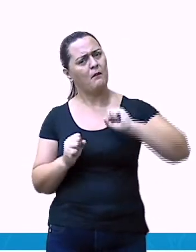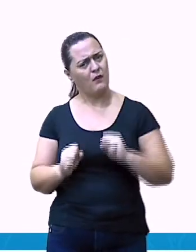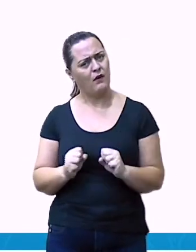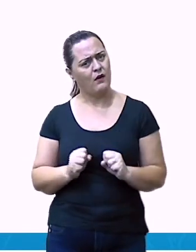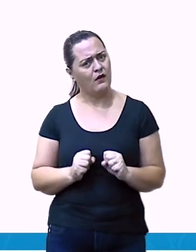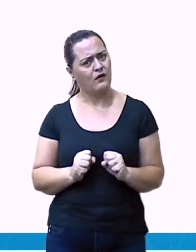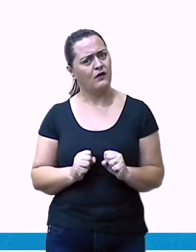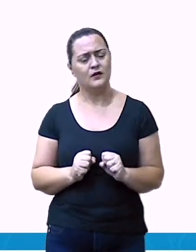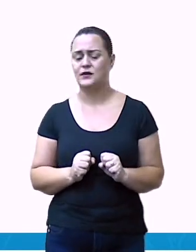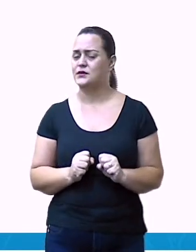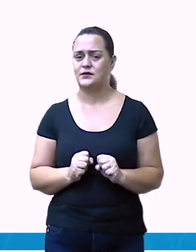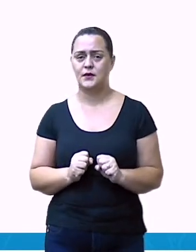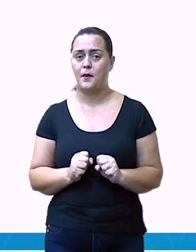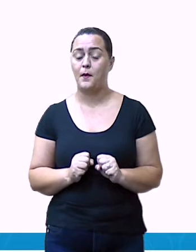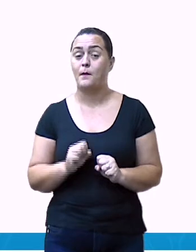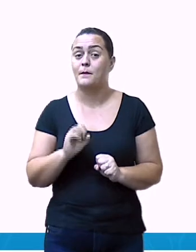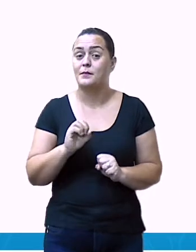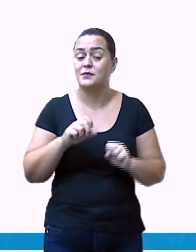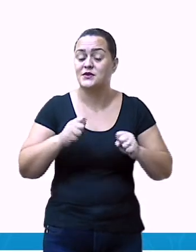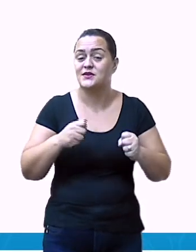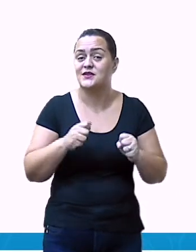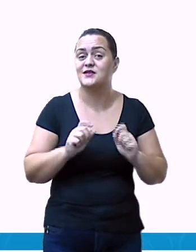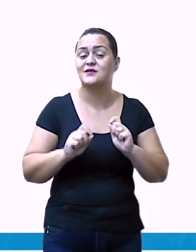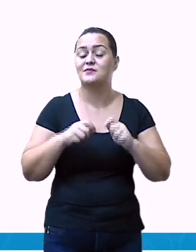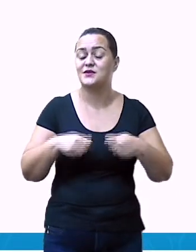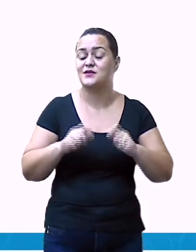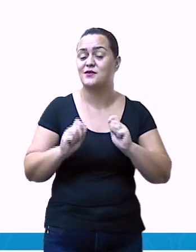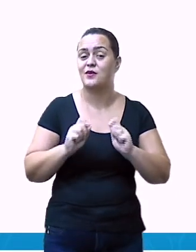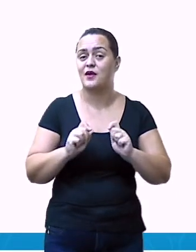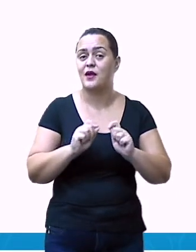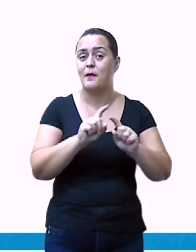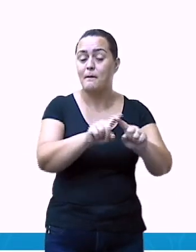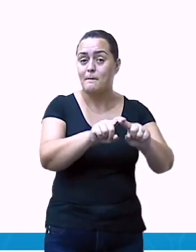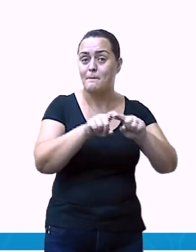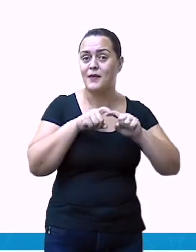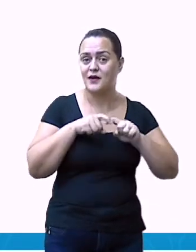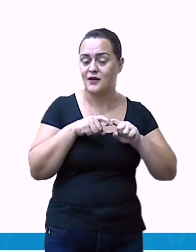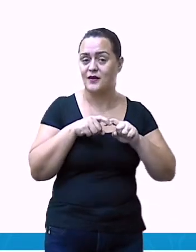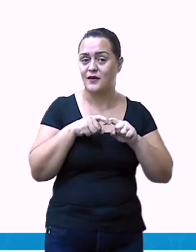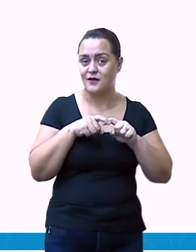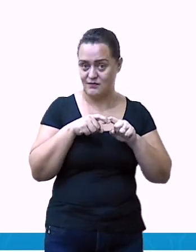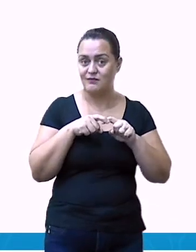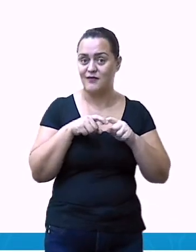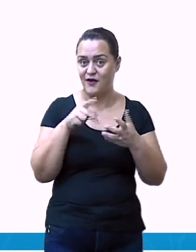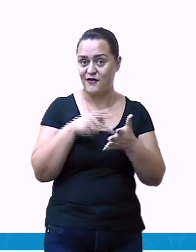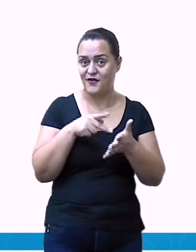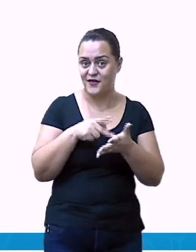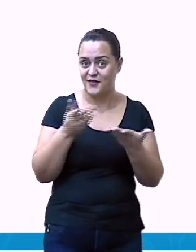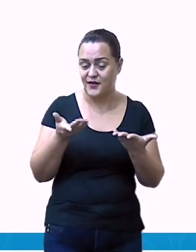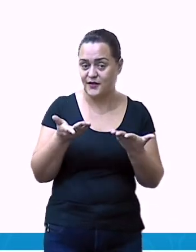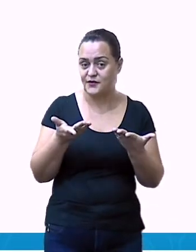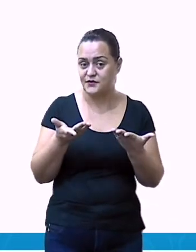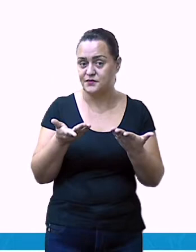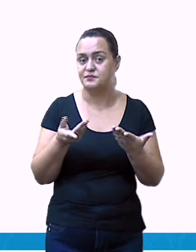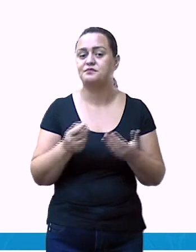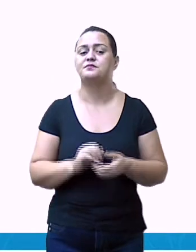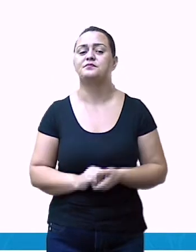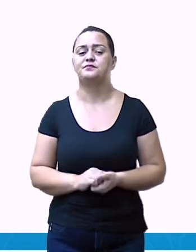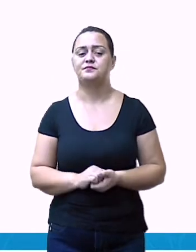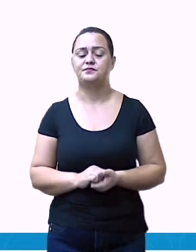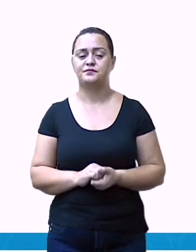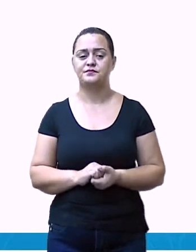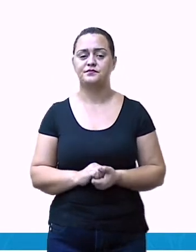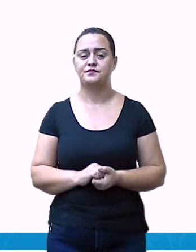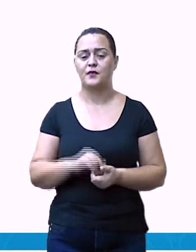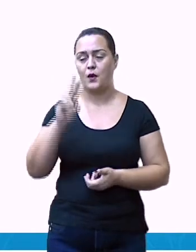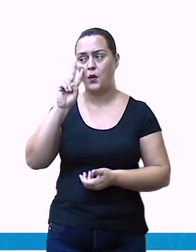1, porque o meu vizinho, o primeiro vizinho que aparece, ele também é 0. Então, este 1 aqui vai passar